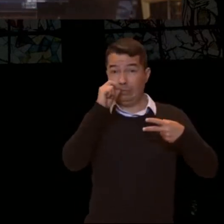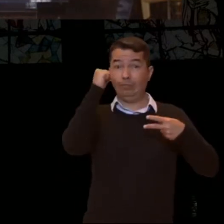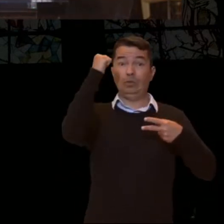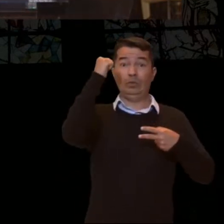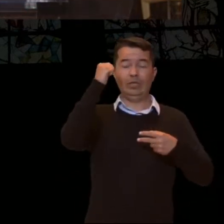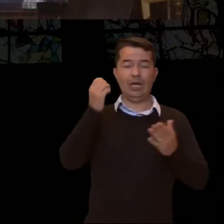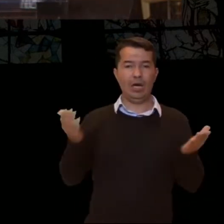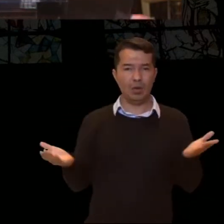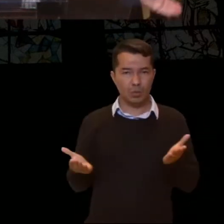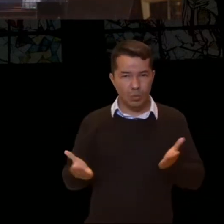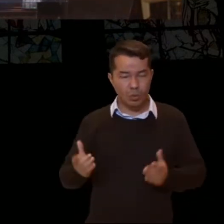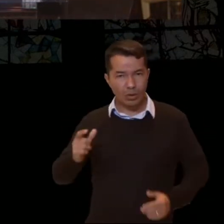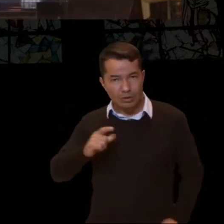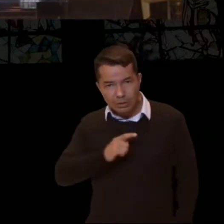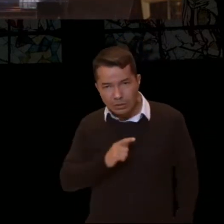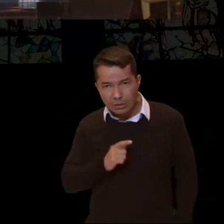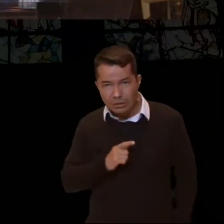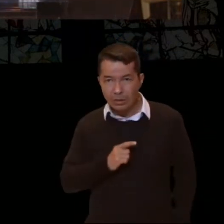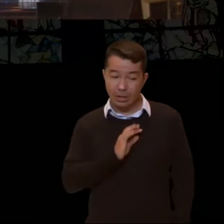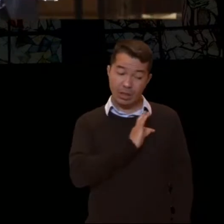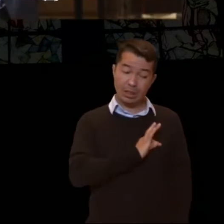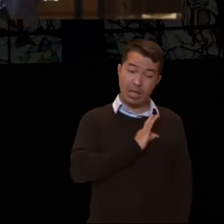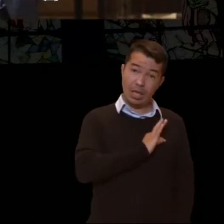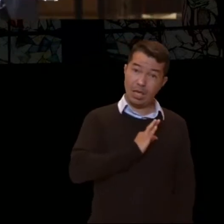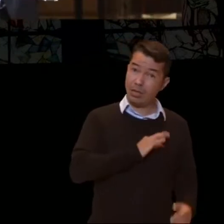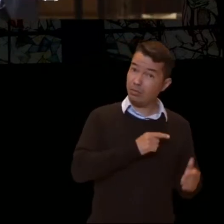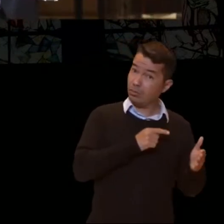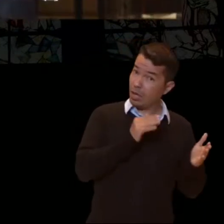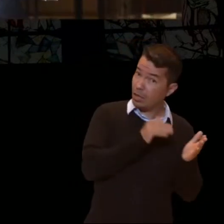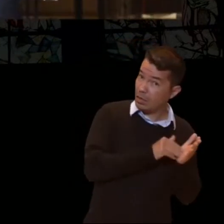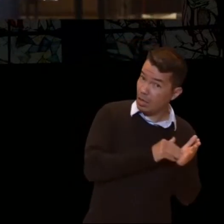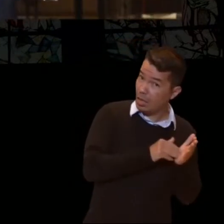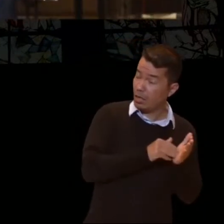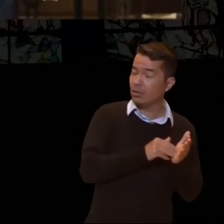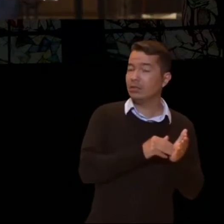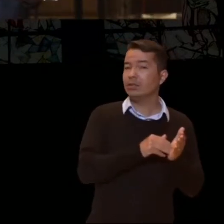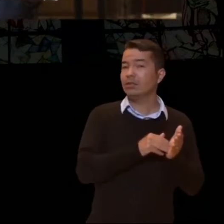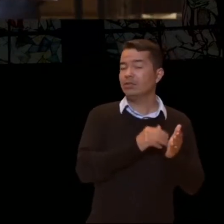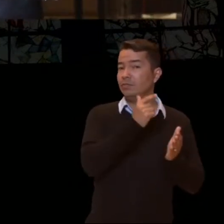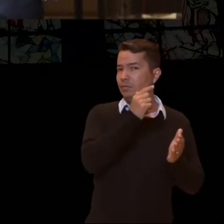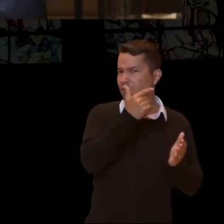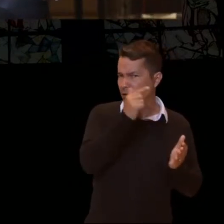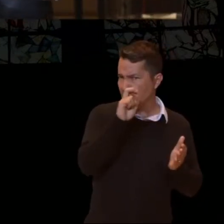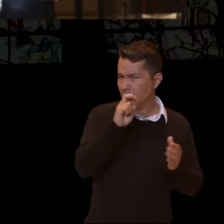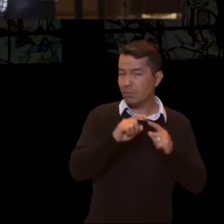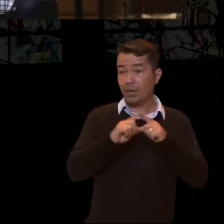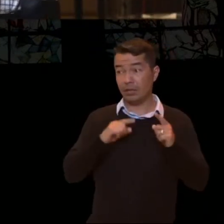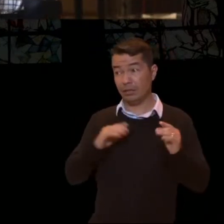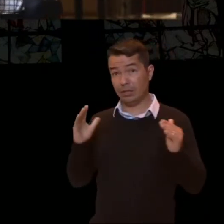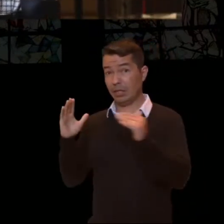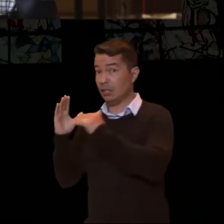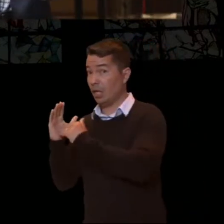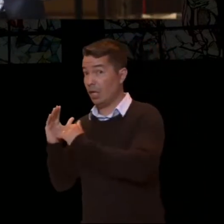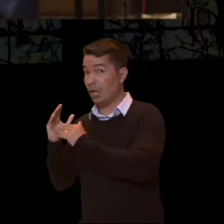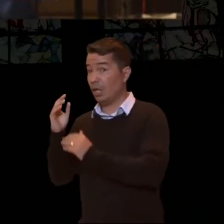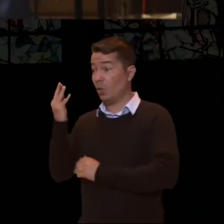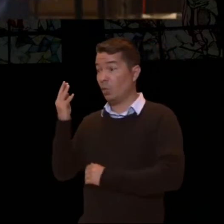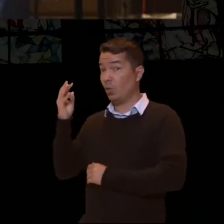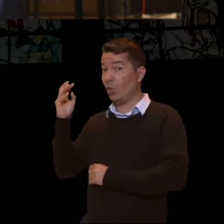Cristolândia. E a gente estendeu a idade até 45. Não é? E eu já estou orando pelo